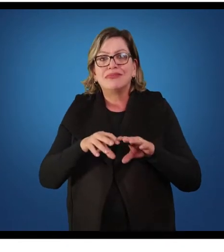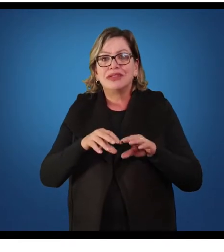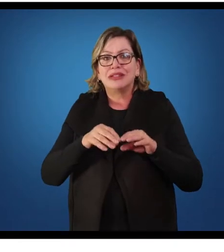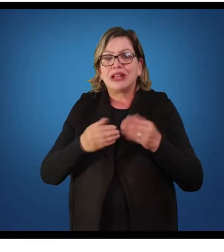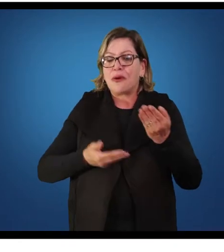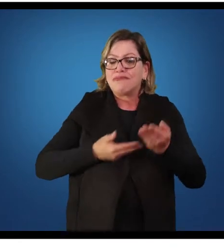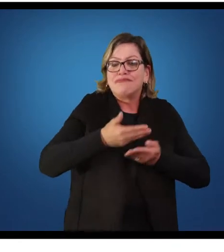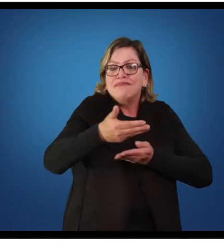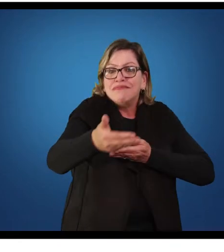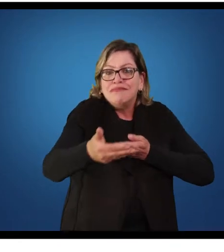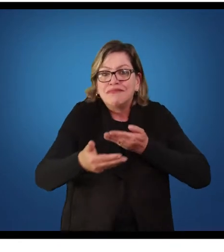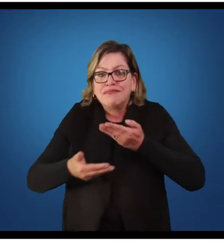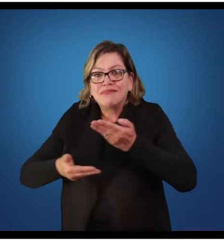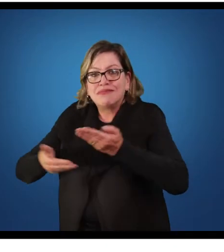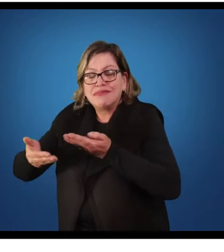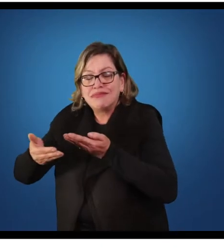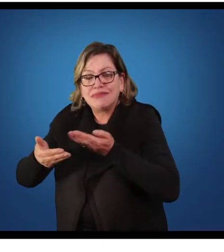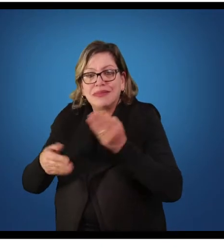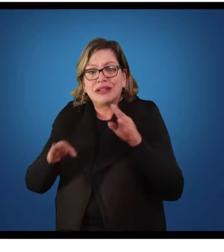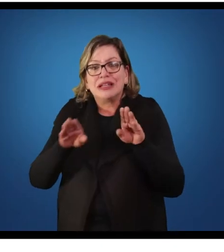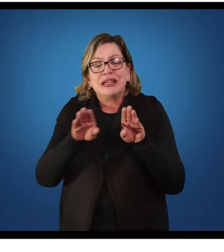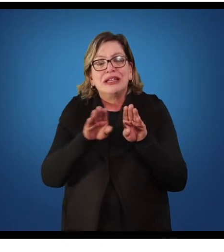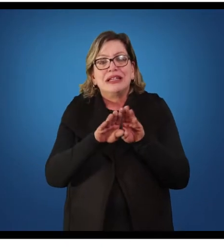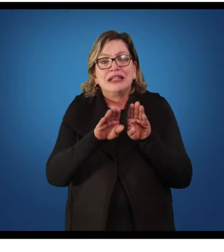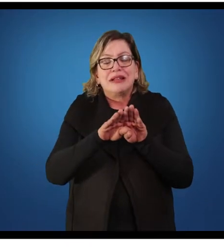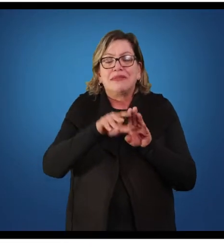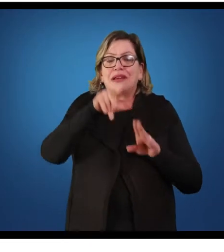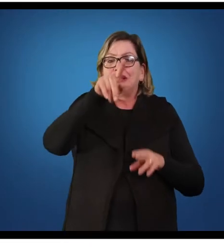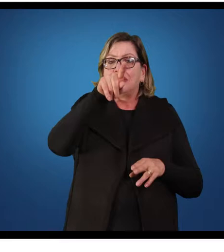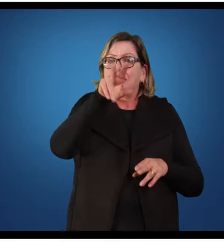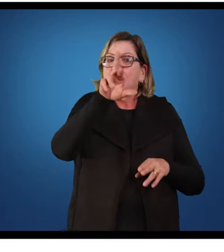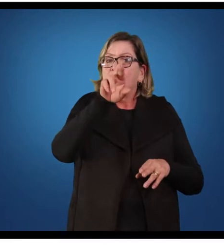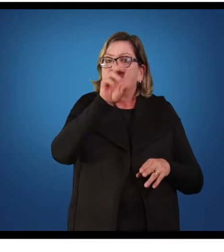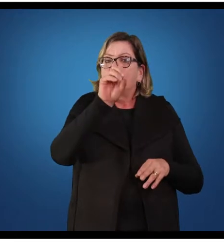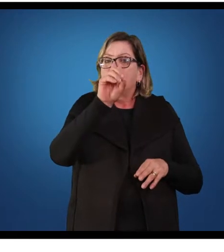o drible e a progressão?